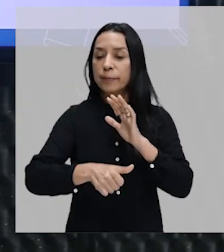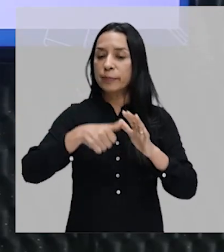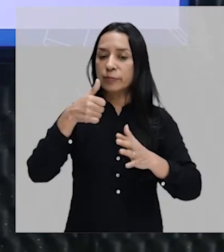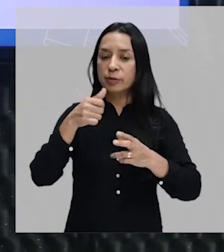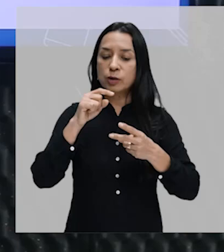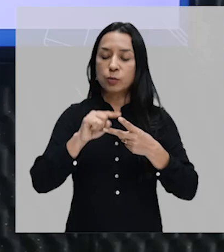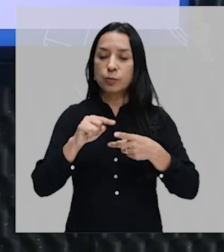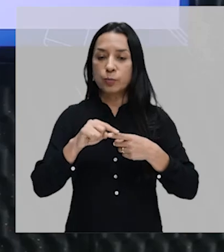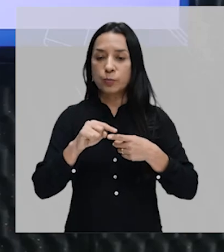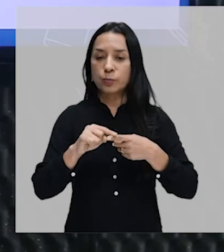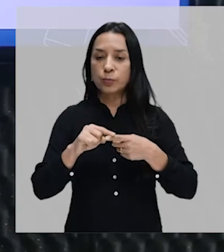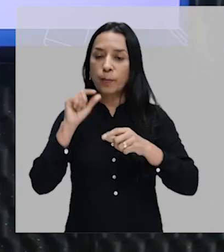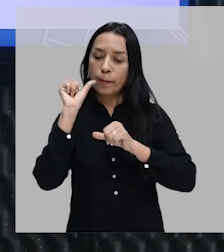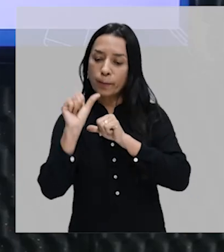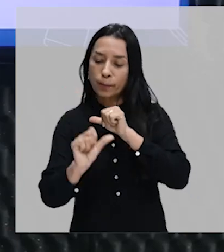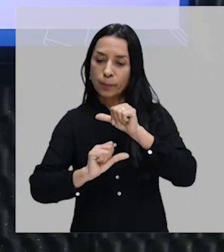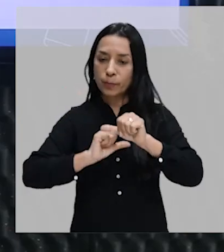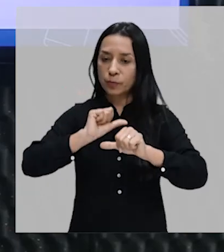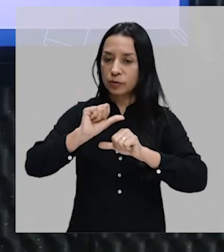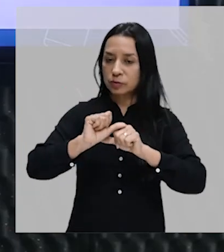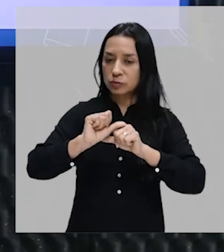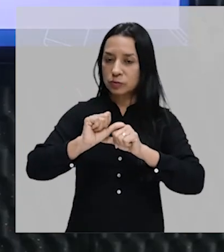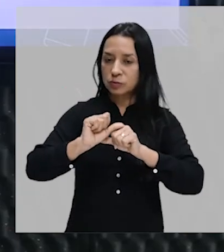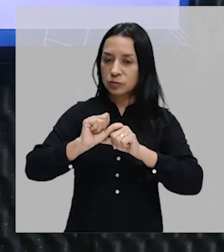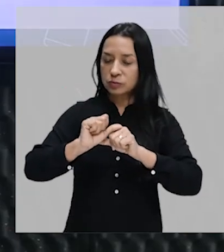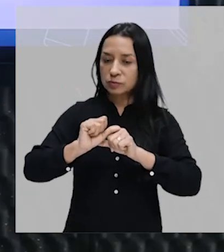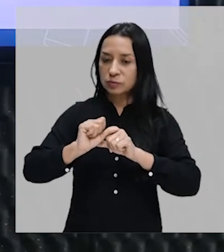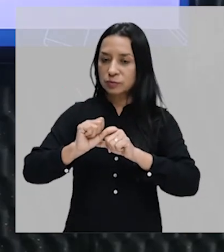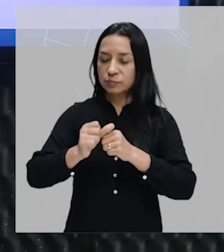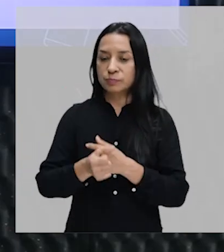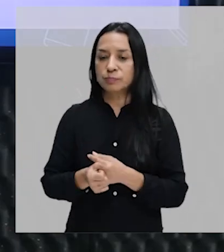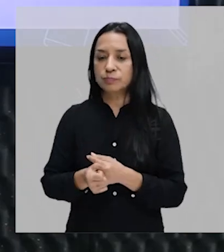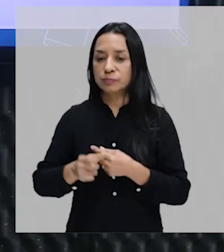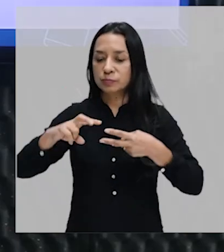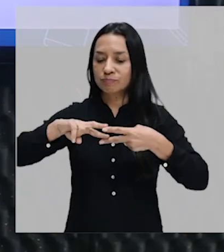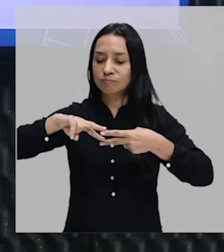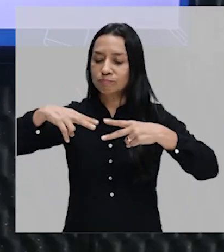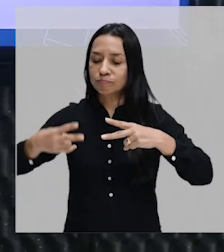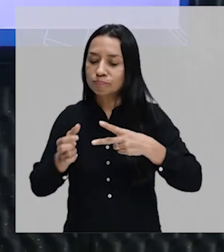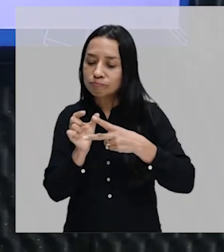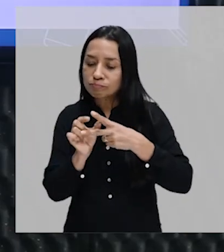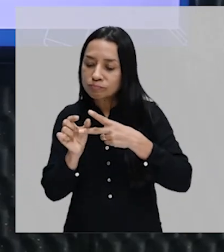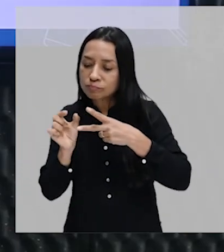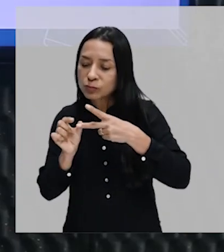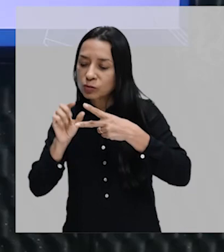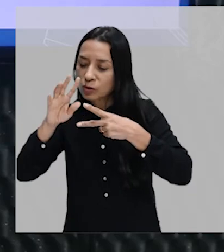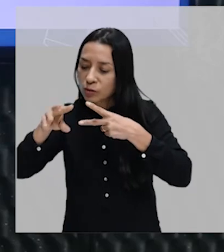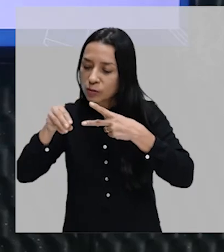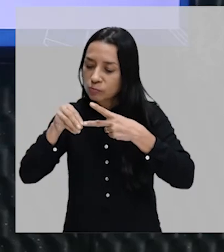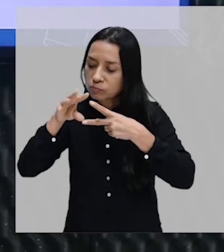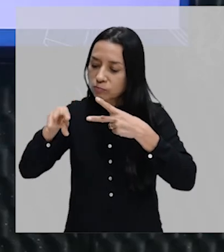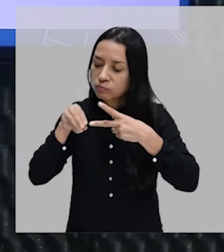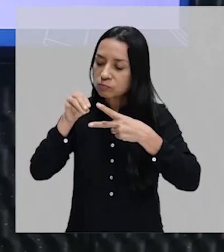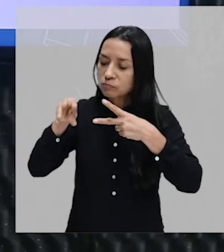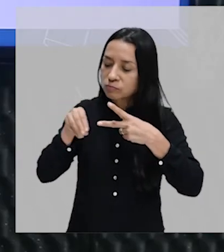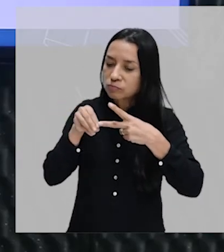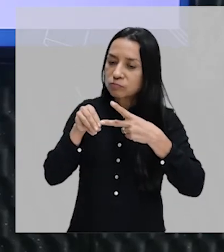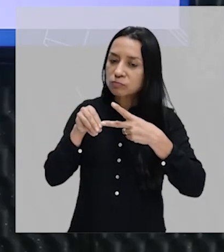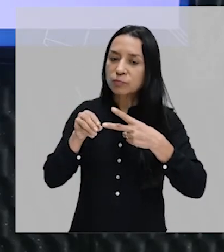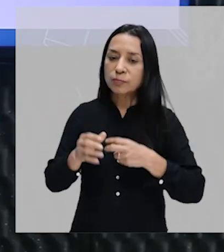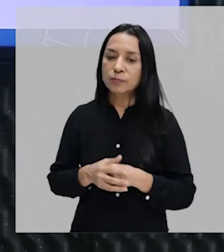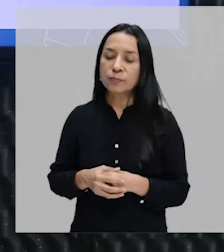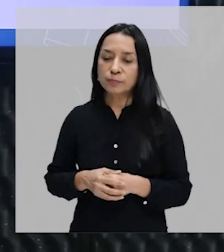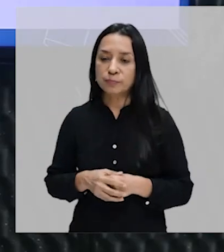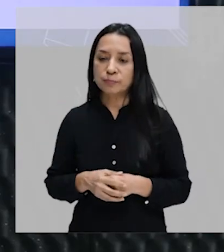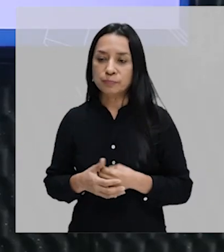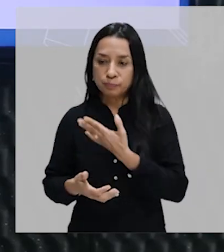princípio, mutações e recombinações genéticas causam as variações sobre as quais age